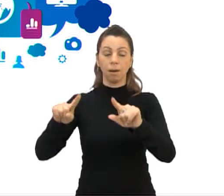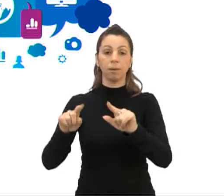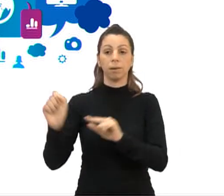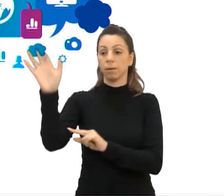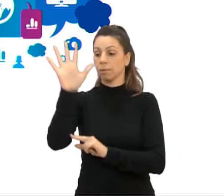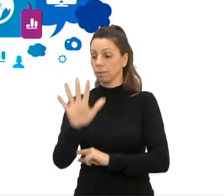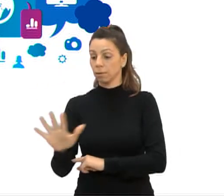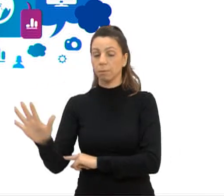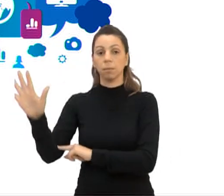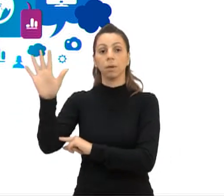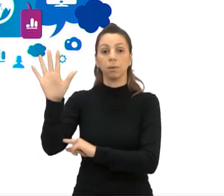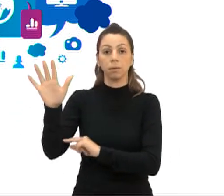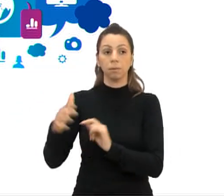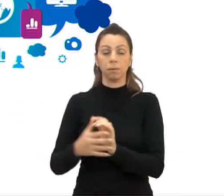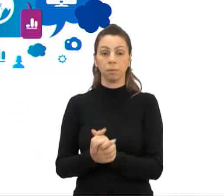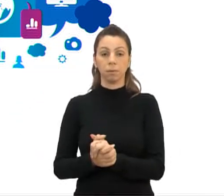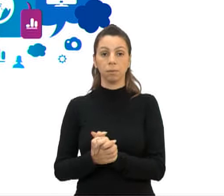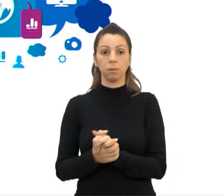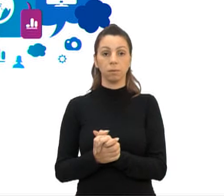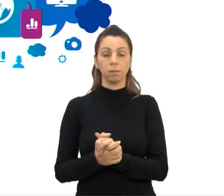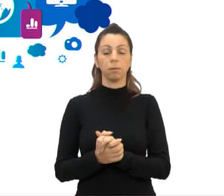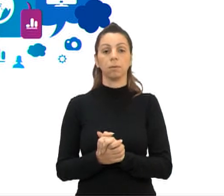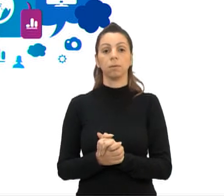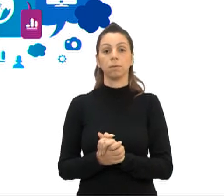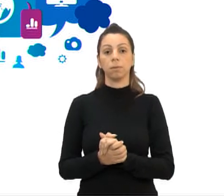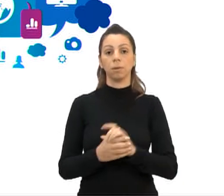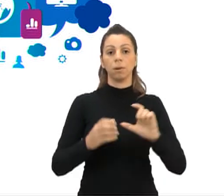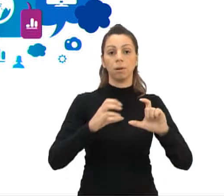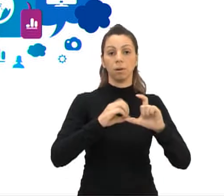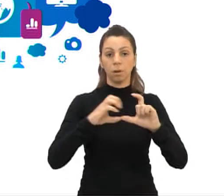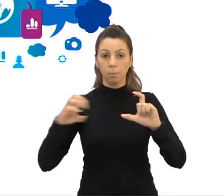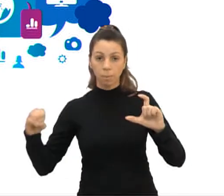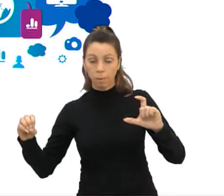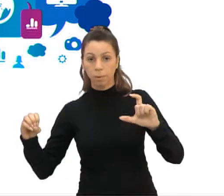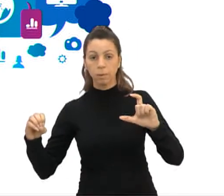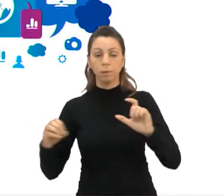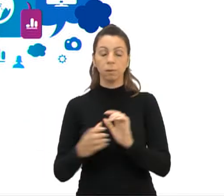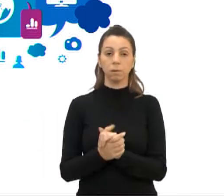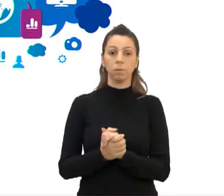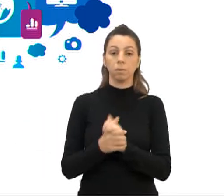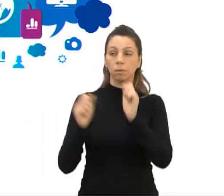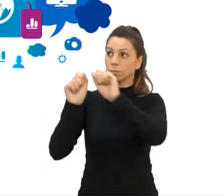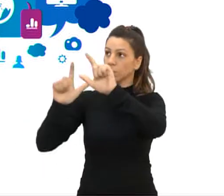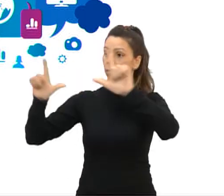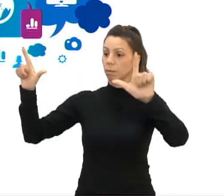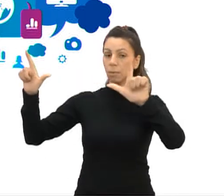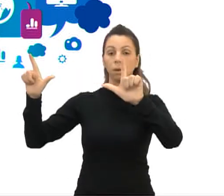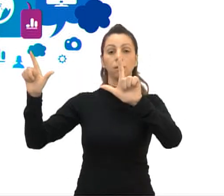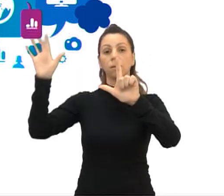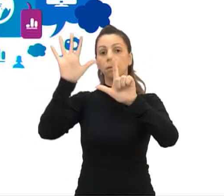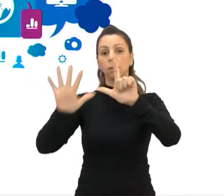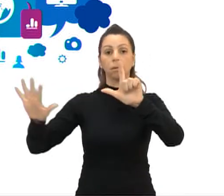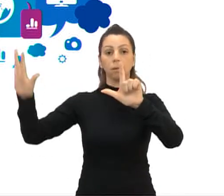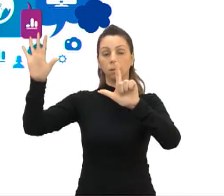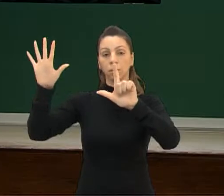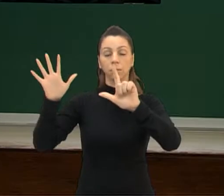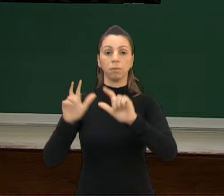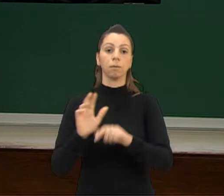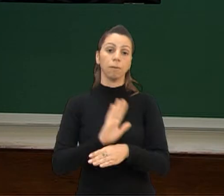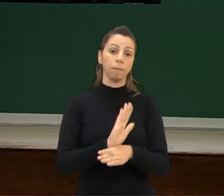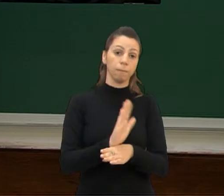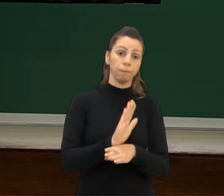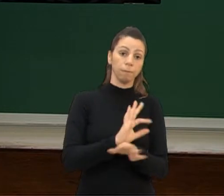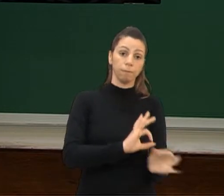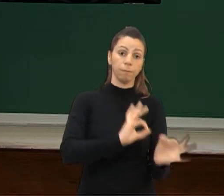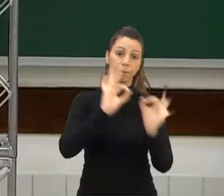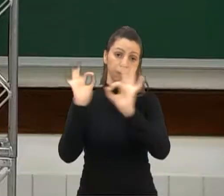imagens, através do quê? De emojis, de gifs, através de figuritas, através de vídeos.